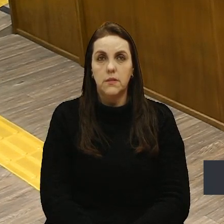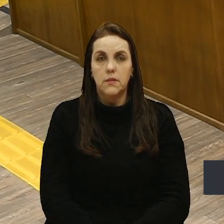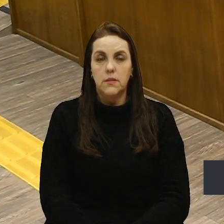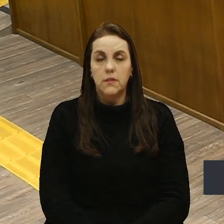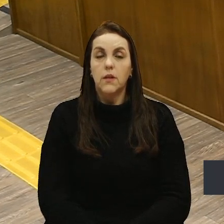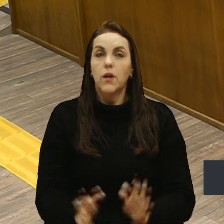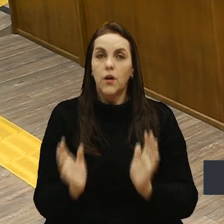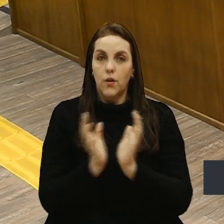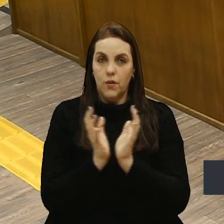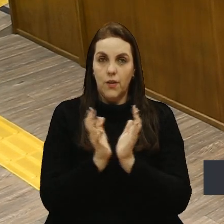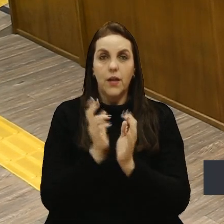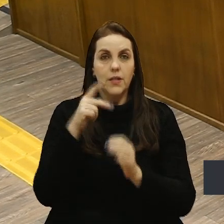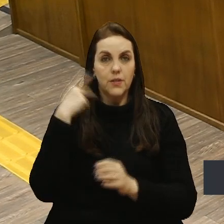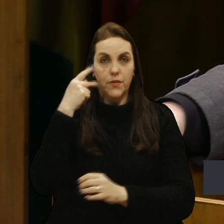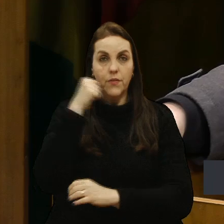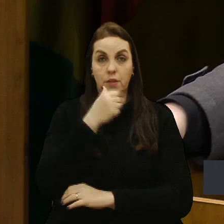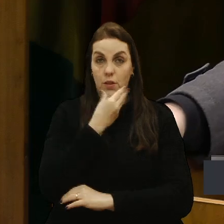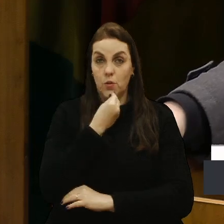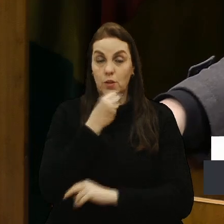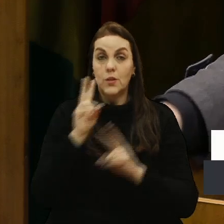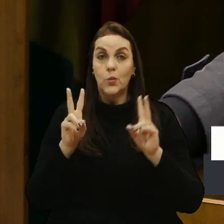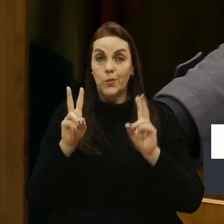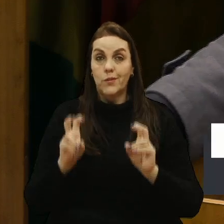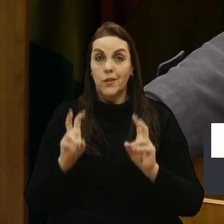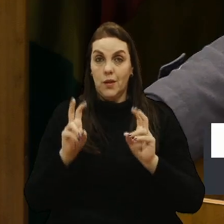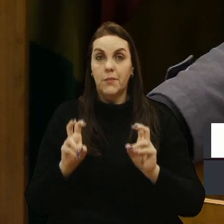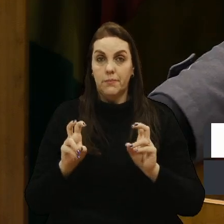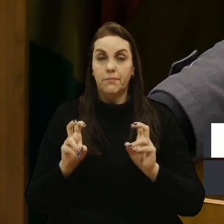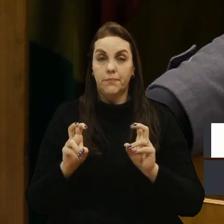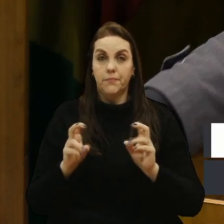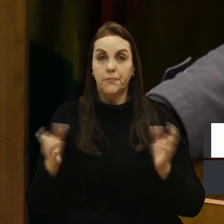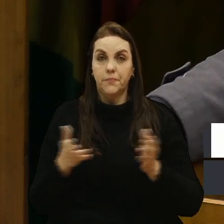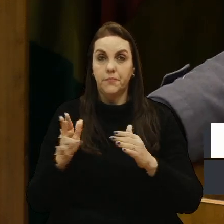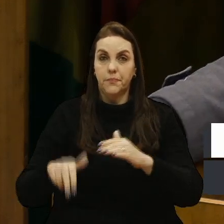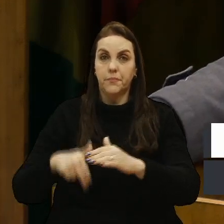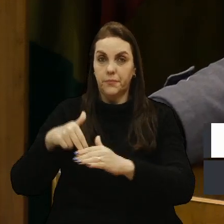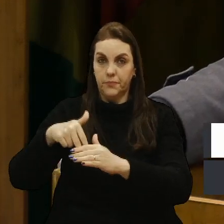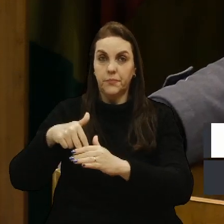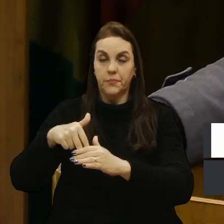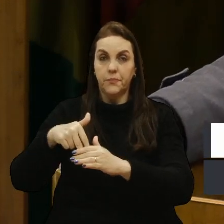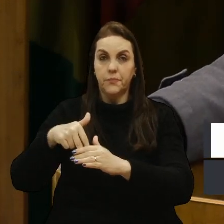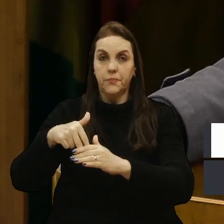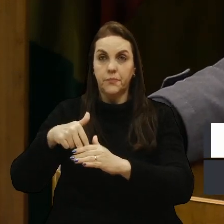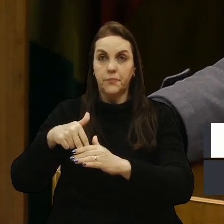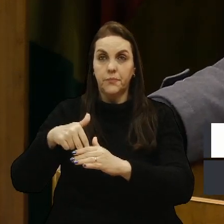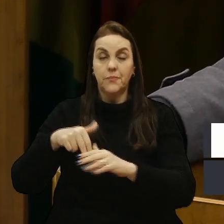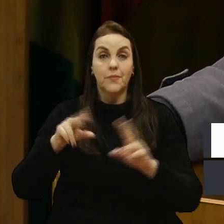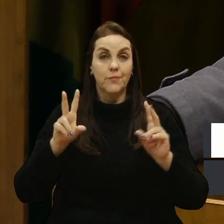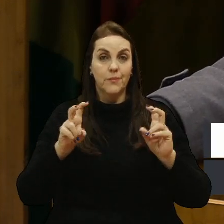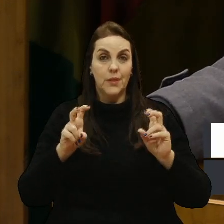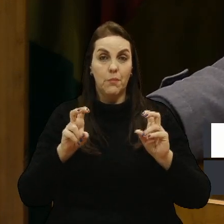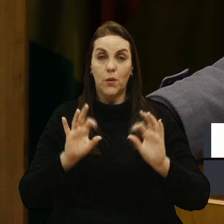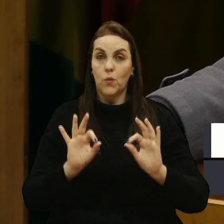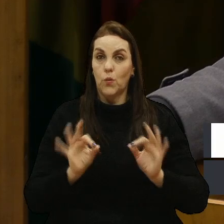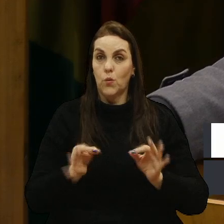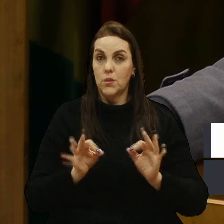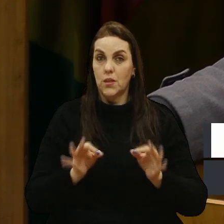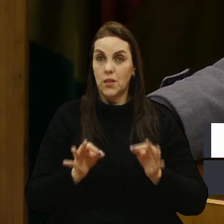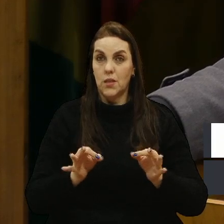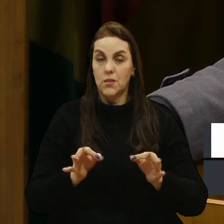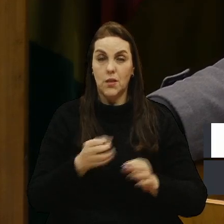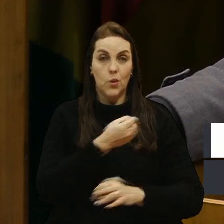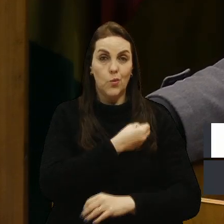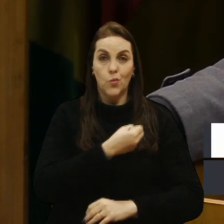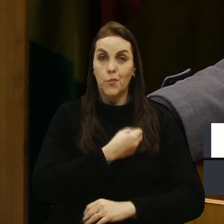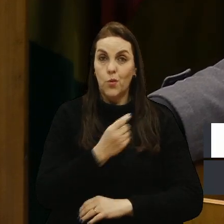Colegas vereadores, o tema que nos traz à tribuna, que me traz à tribuna, um tema certamente número 1 de todos